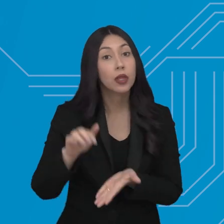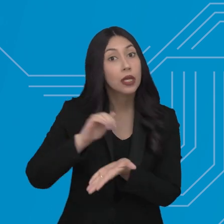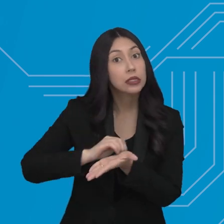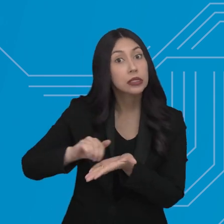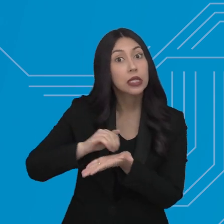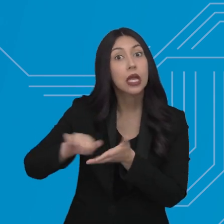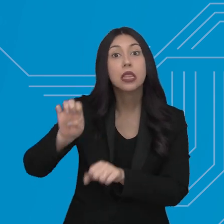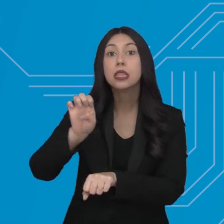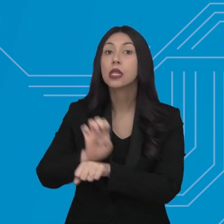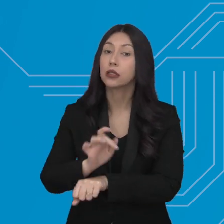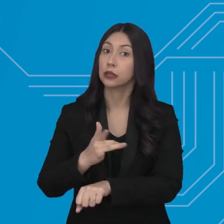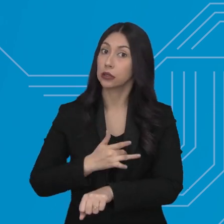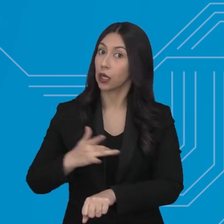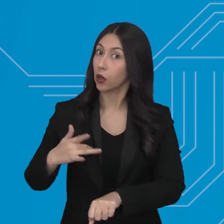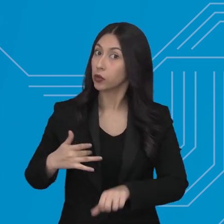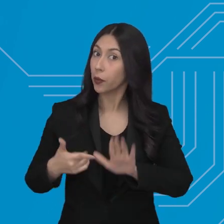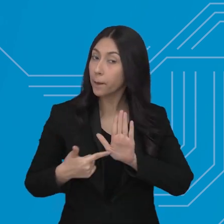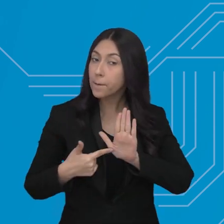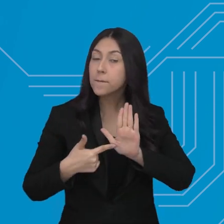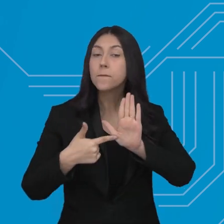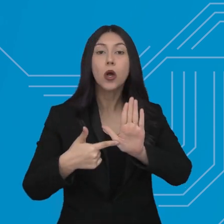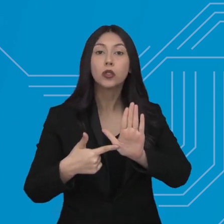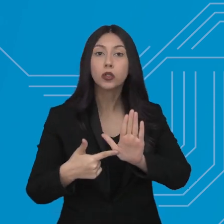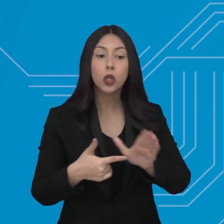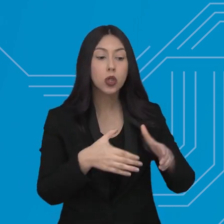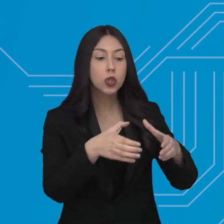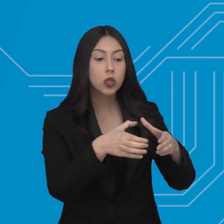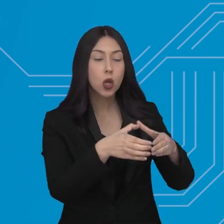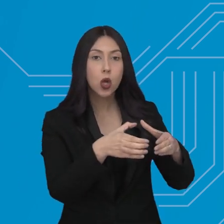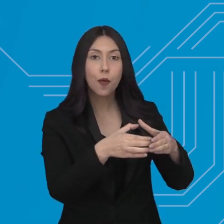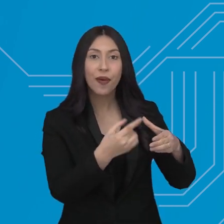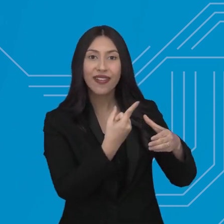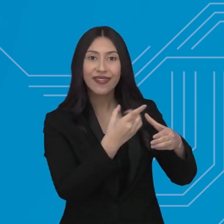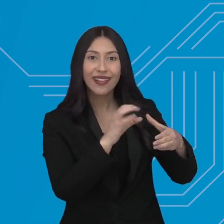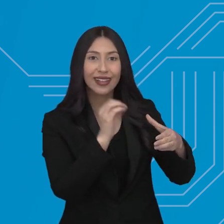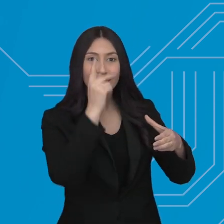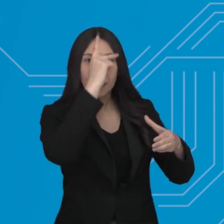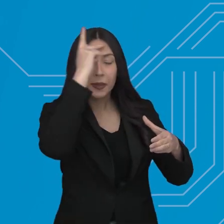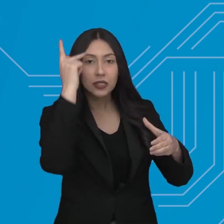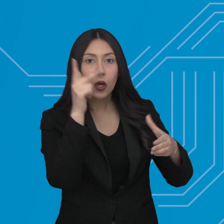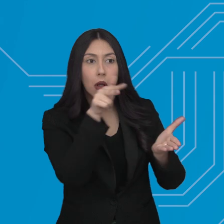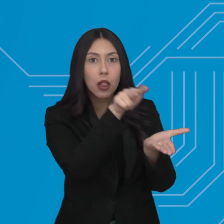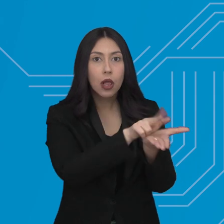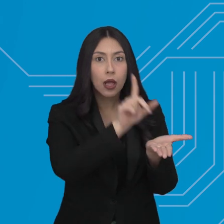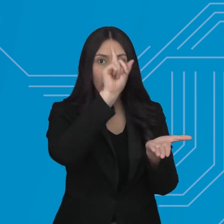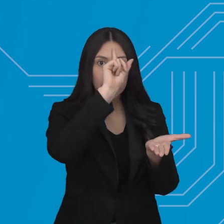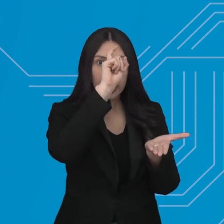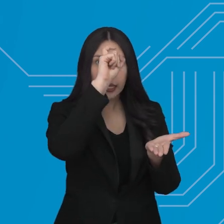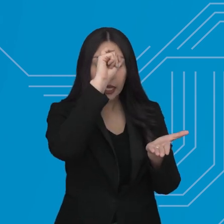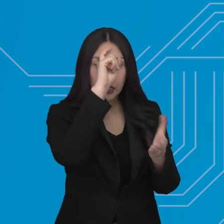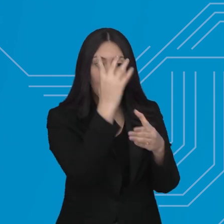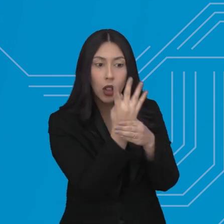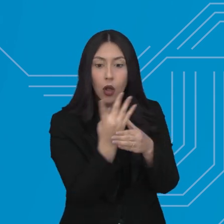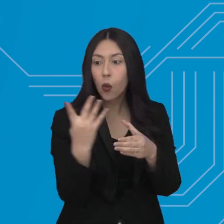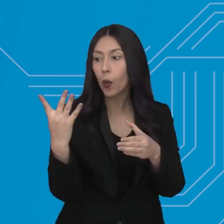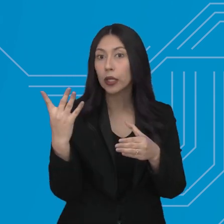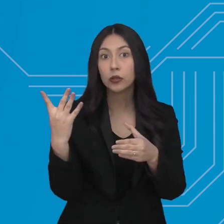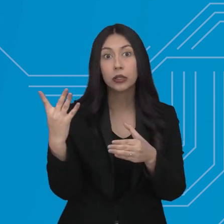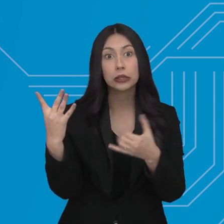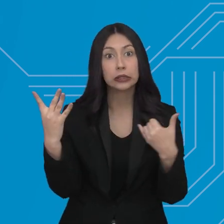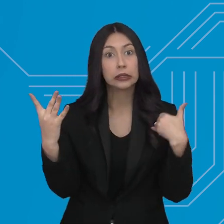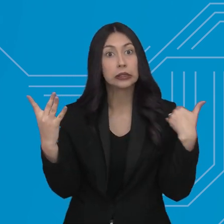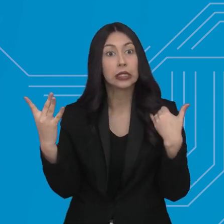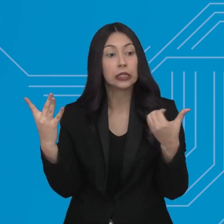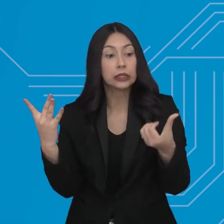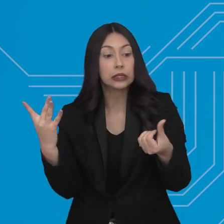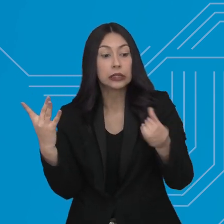Dados da Secretaria de Estado da Saúde mostram que a cada 10 internações por desidratação, 4 são